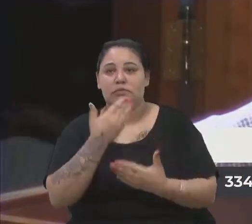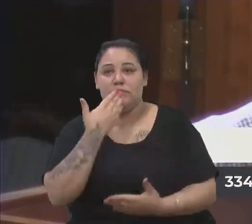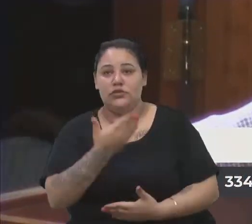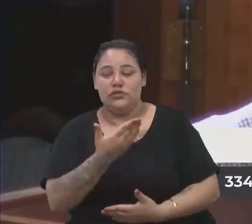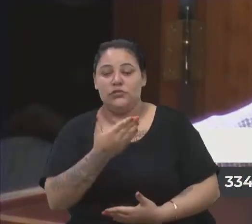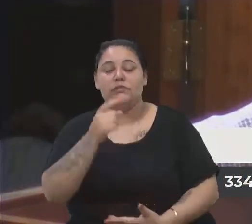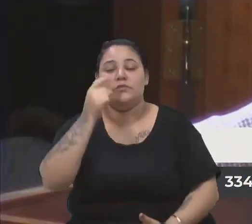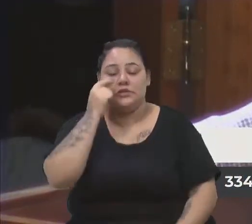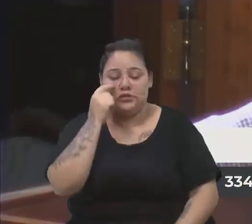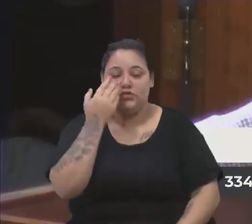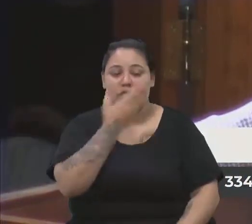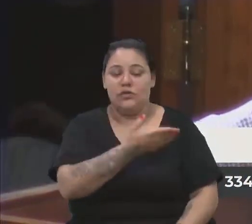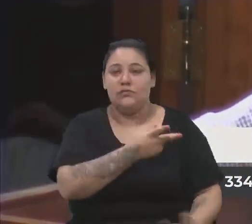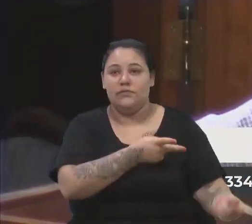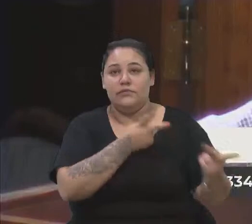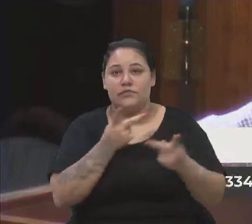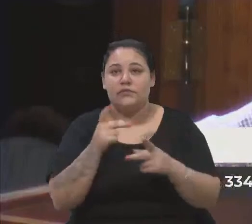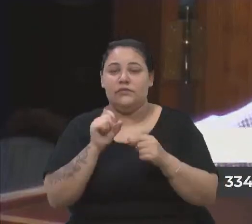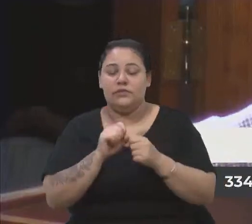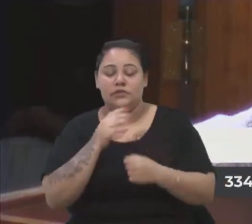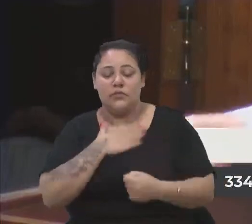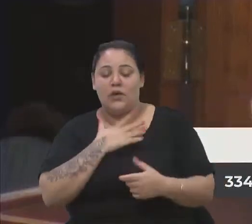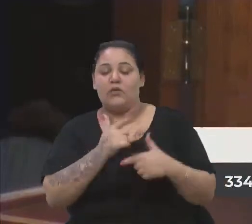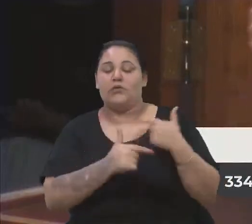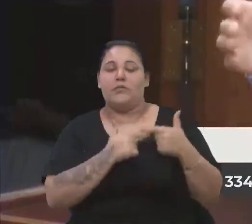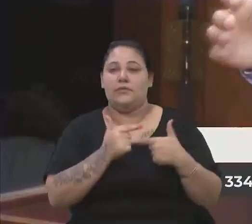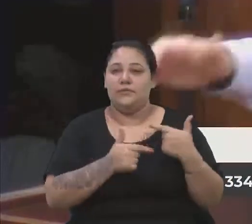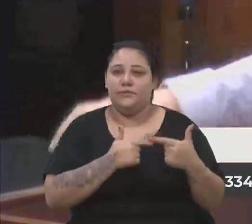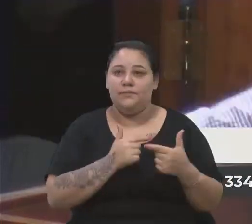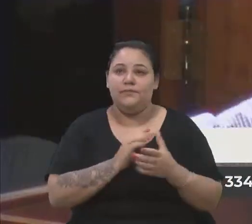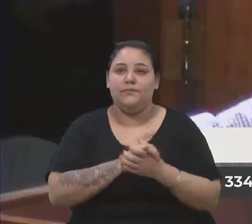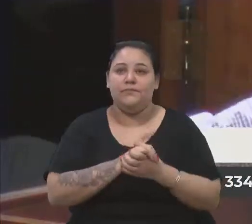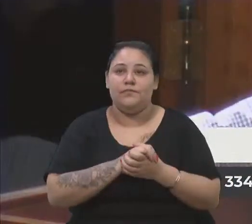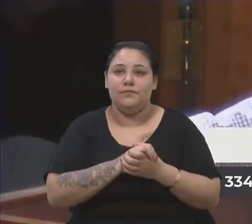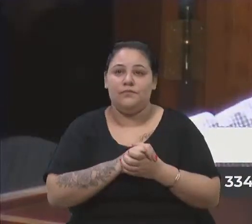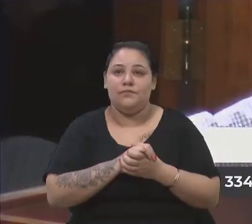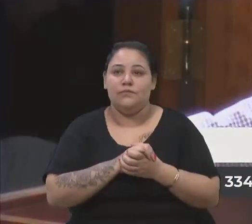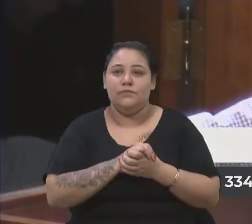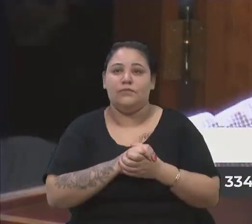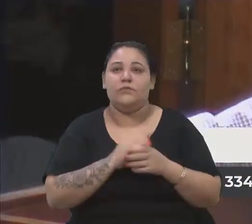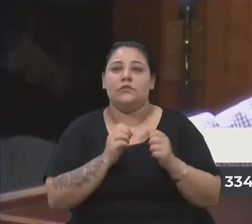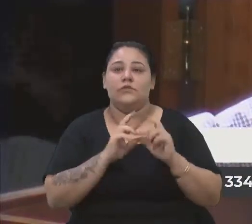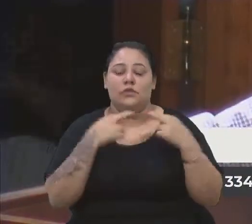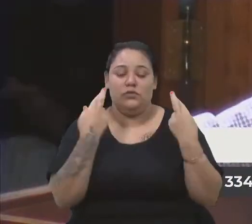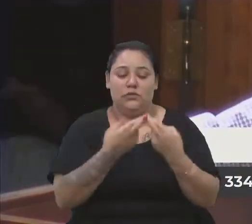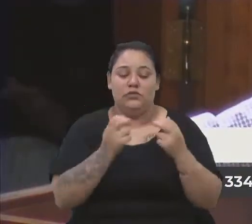lá presente, fazendo a minha parte, com reuniões junto à Quarta CREA,